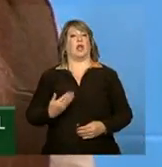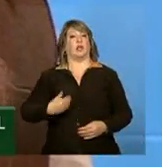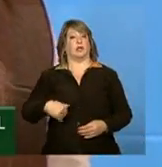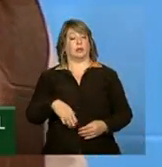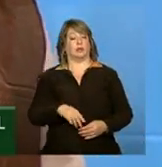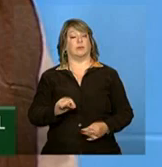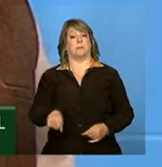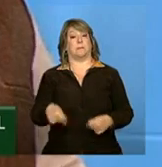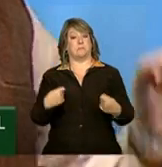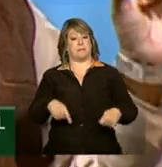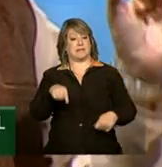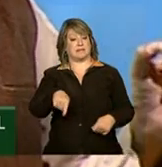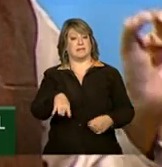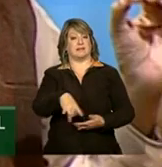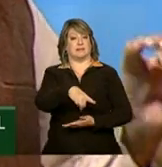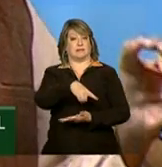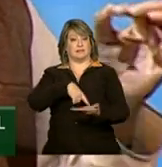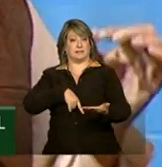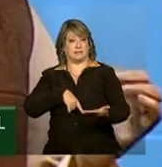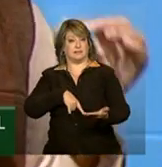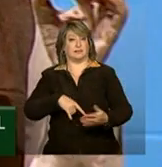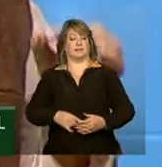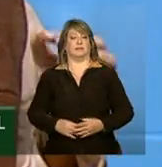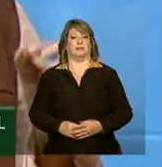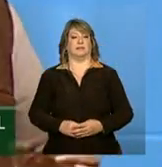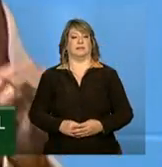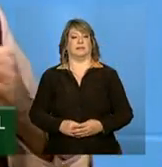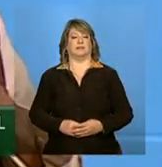deverá ser